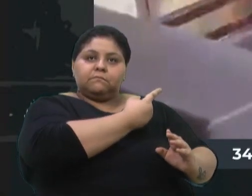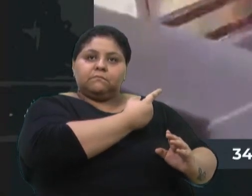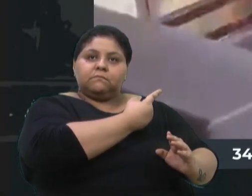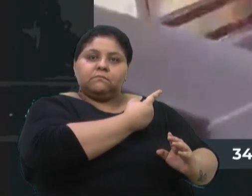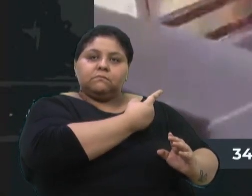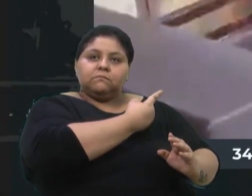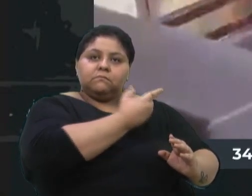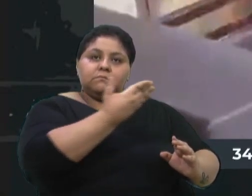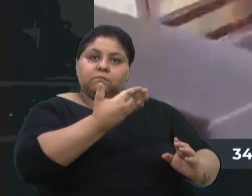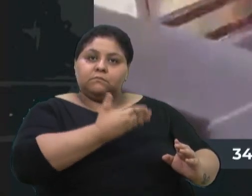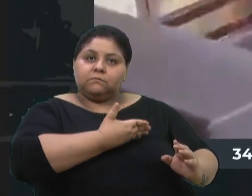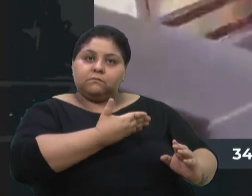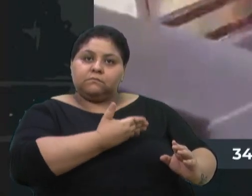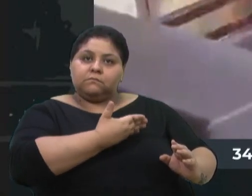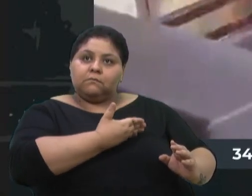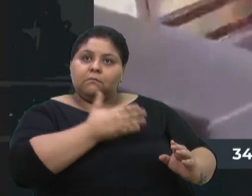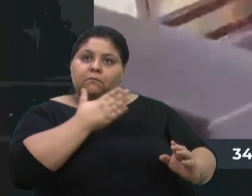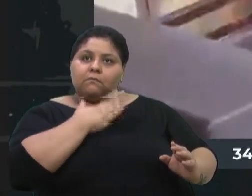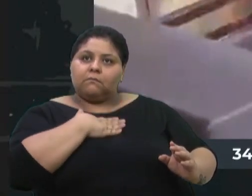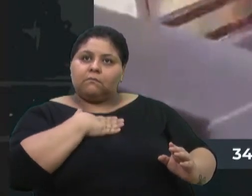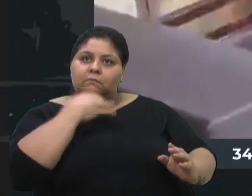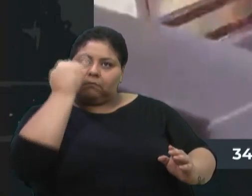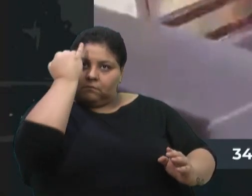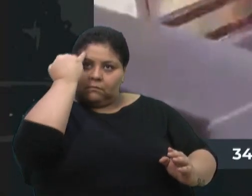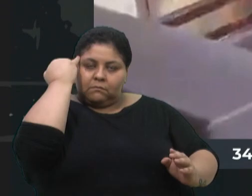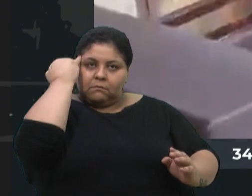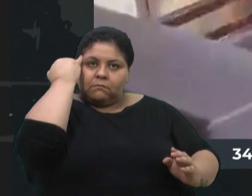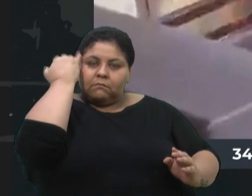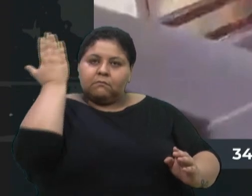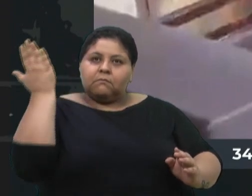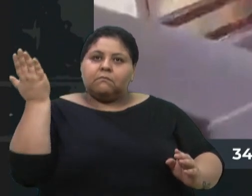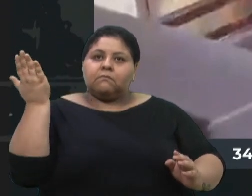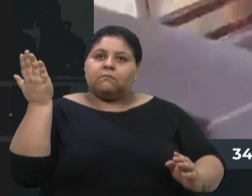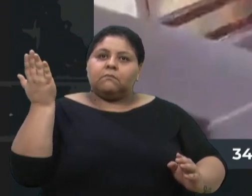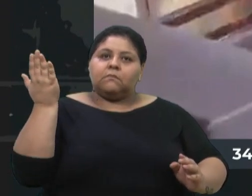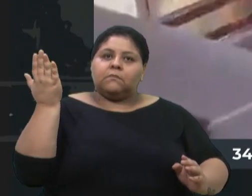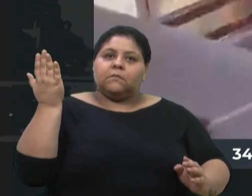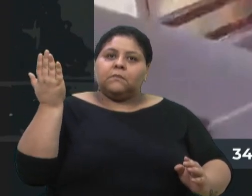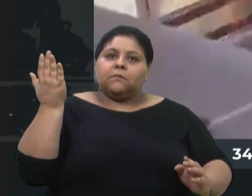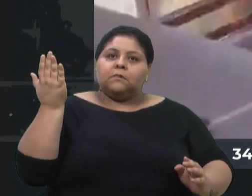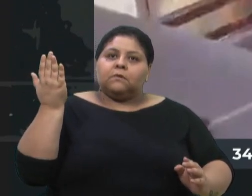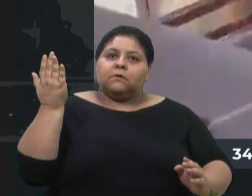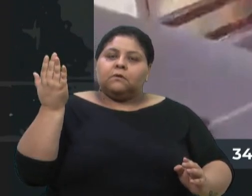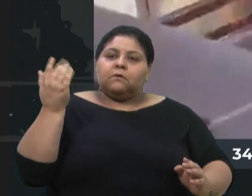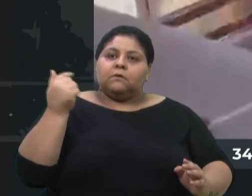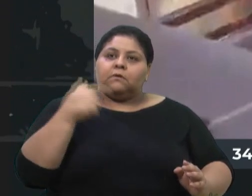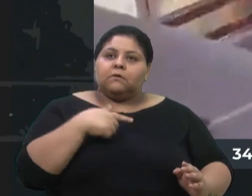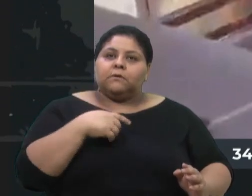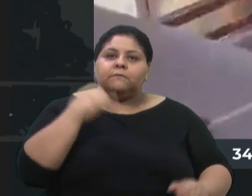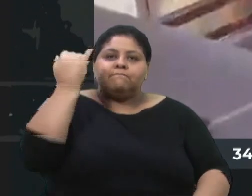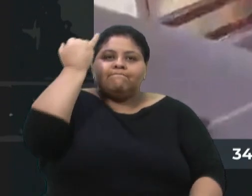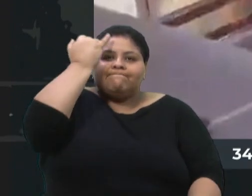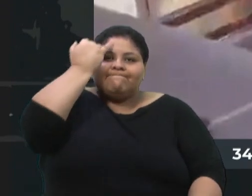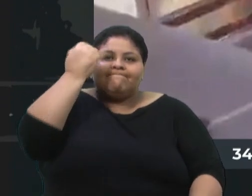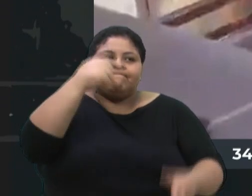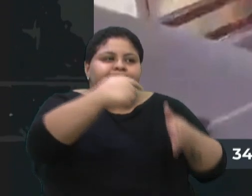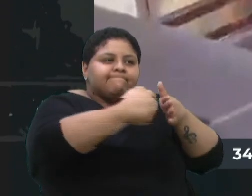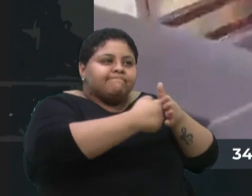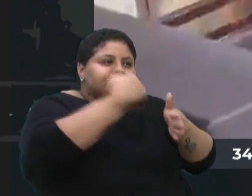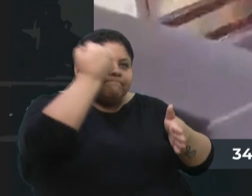Um amigo do João Wes, um amigo meu. E aí o João Wes me diz o seguinte: D'Ambros,